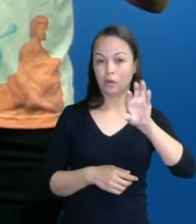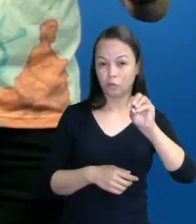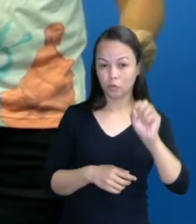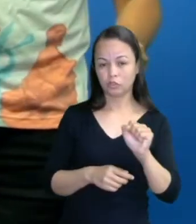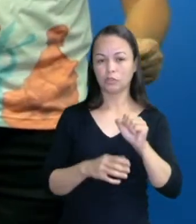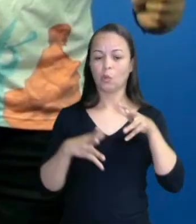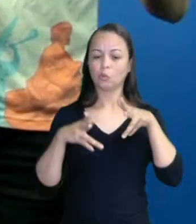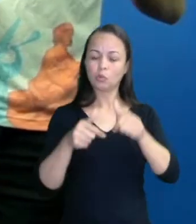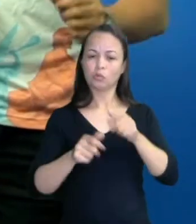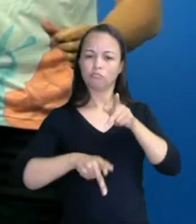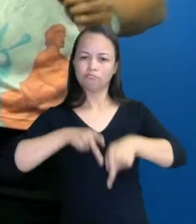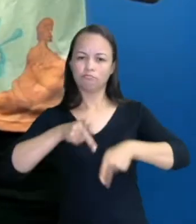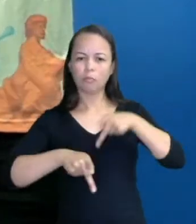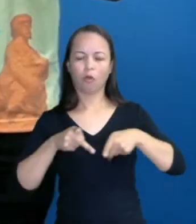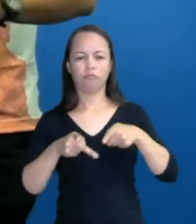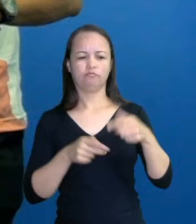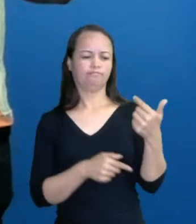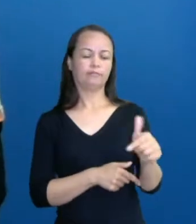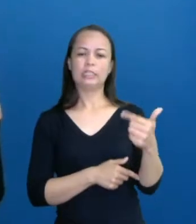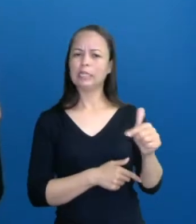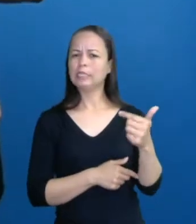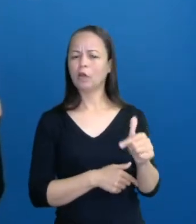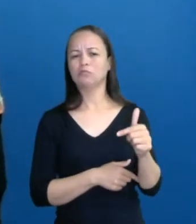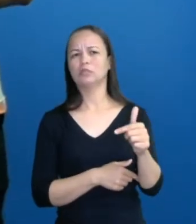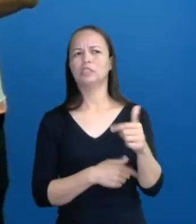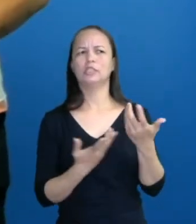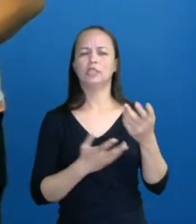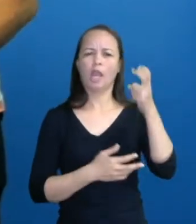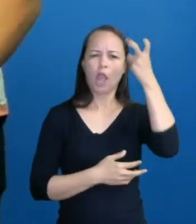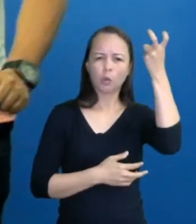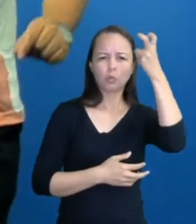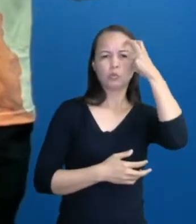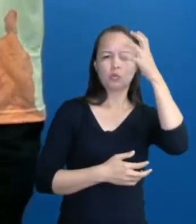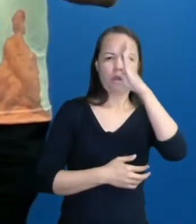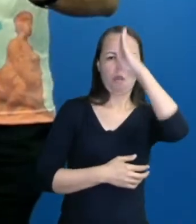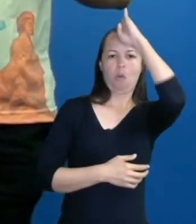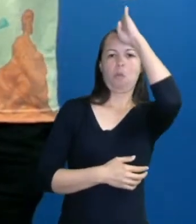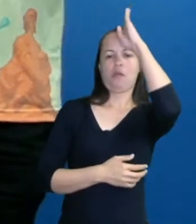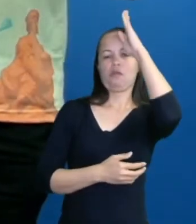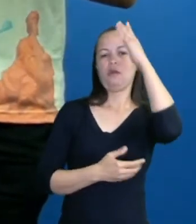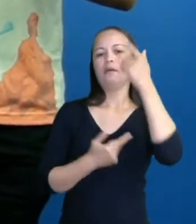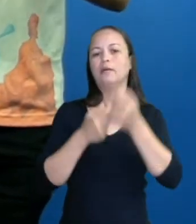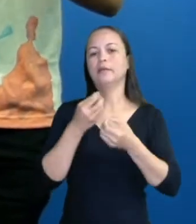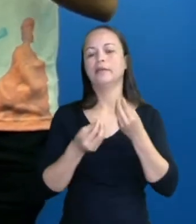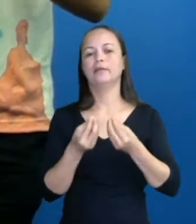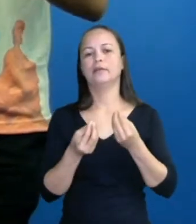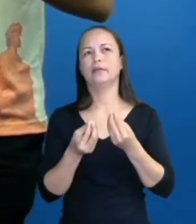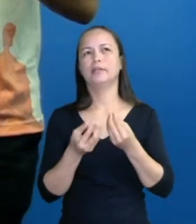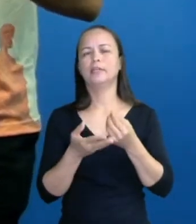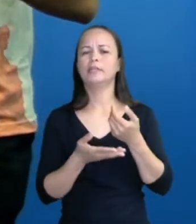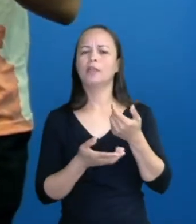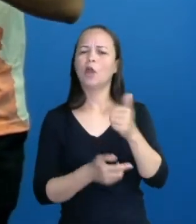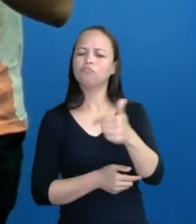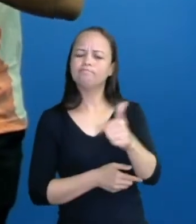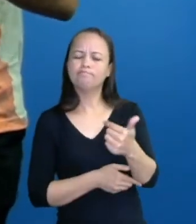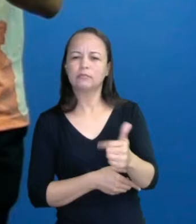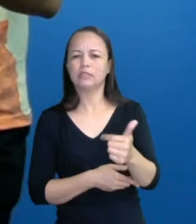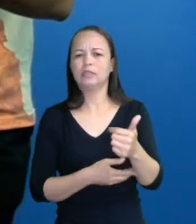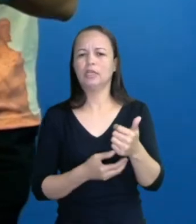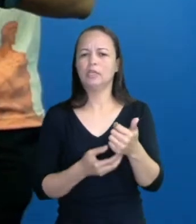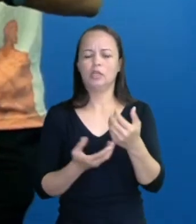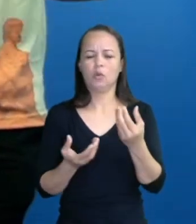todos aqueles povos que não tinham a cultura romana, que não tinham a mesma, que